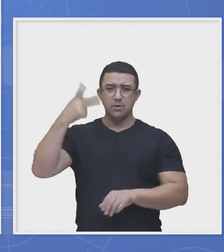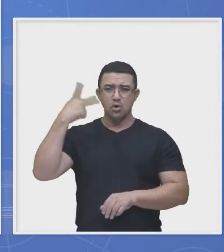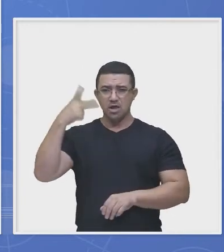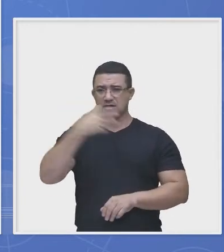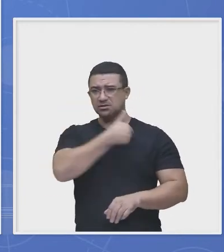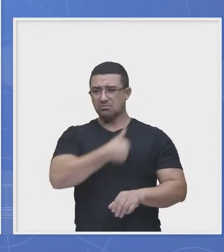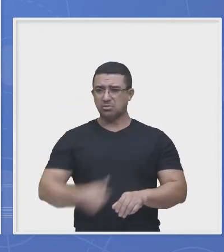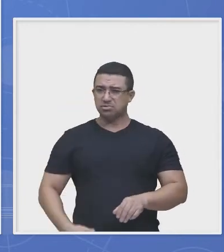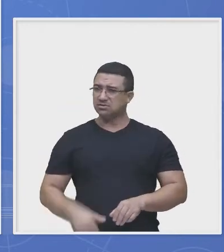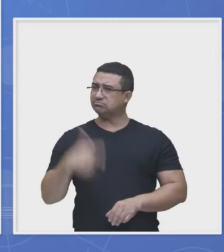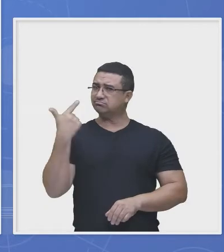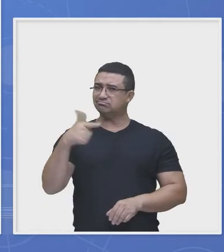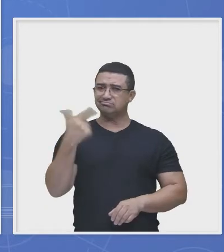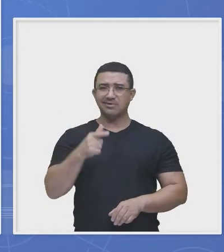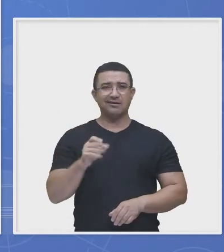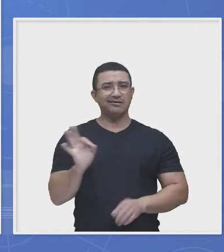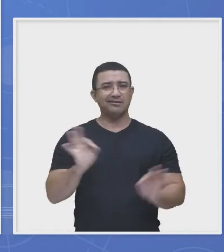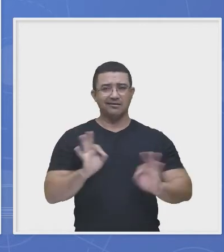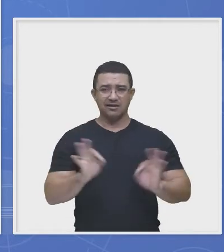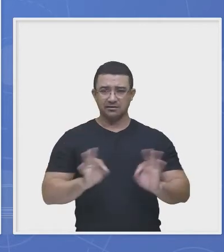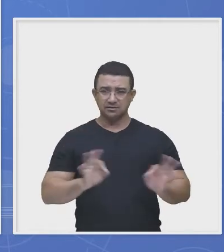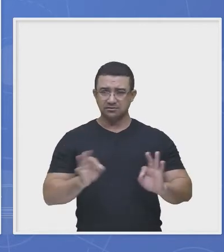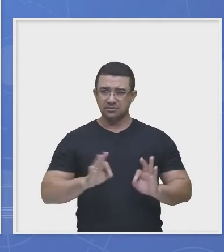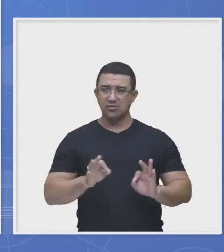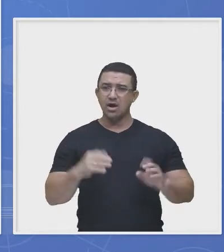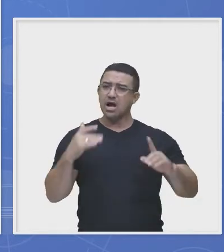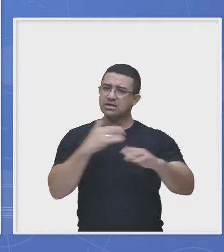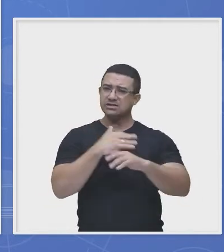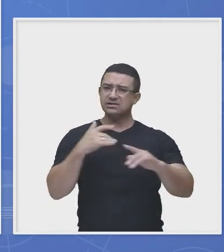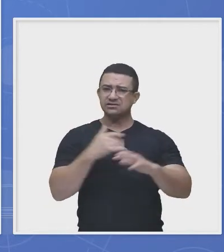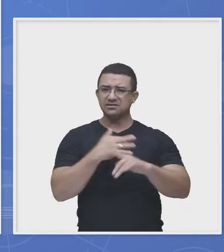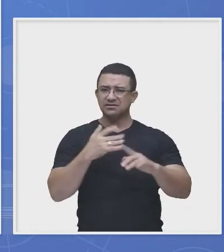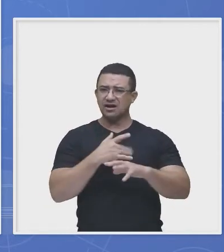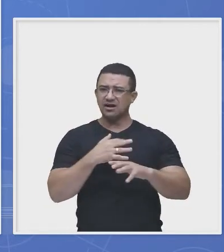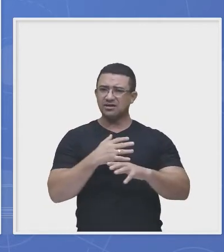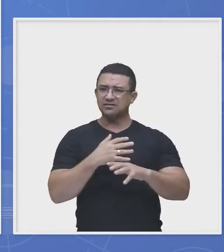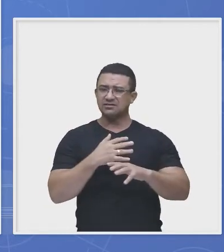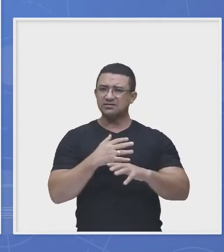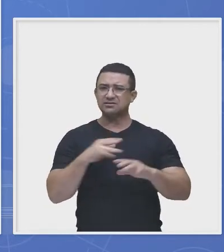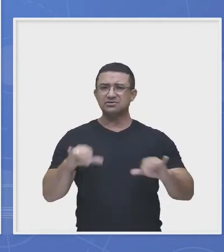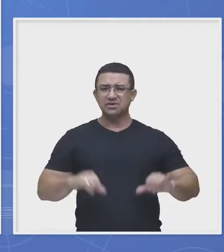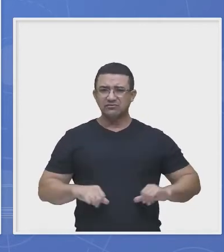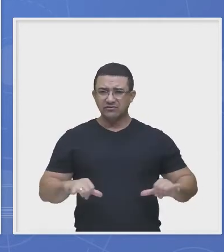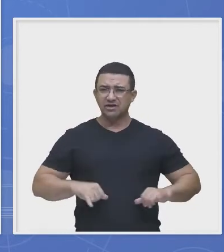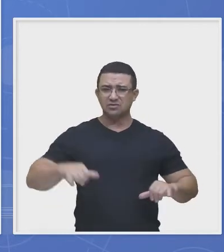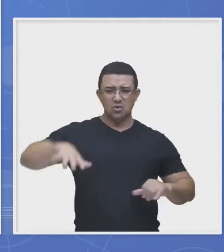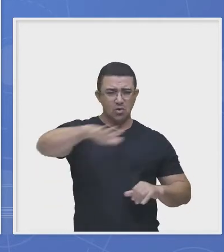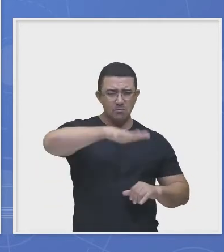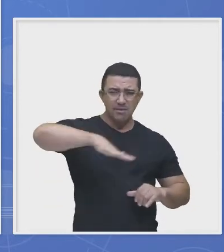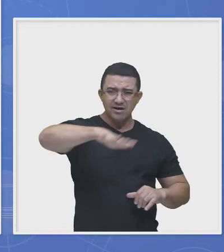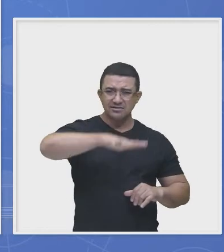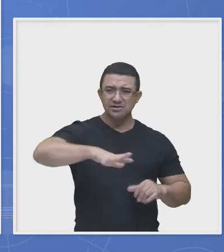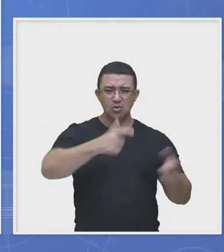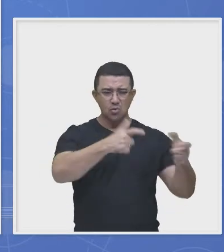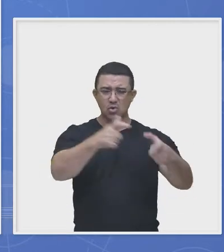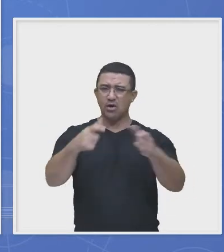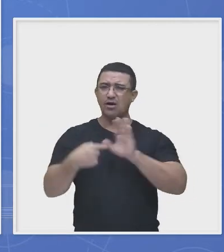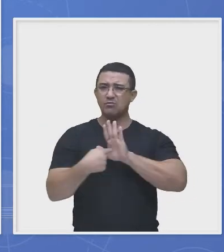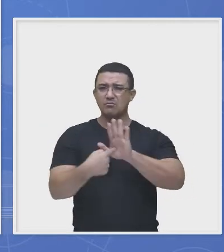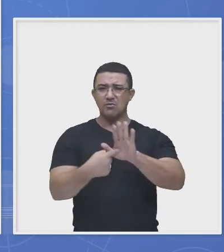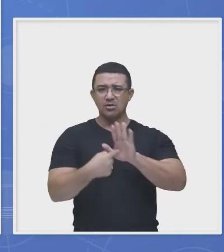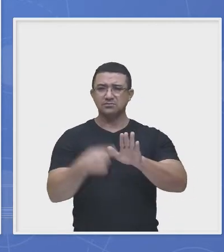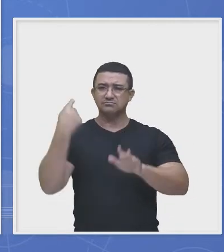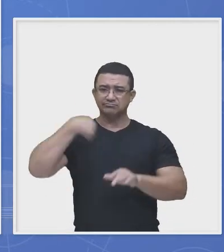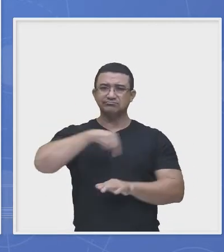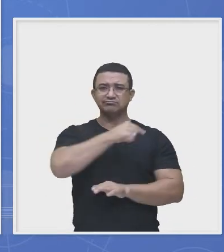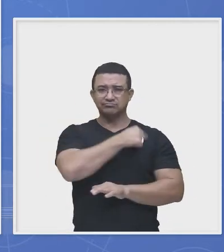né? A cidade em decadência. Então percebo que é uma temática nova, né? De uma região, um local que é apresentado para a